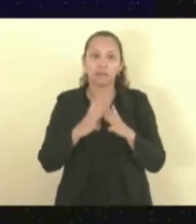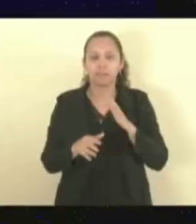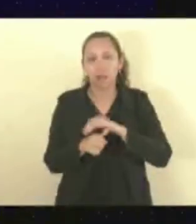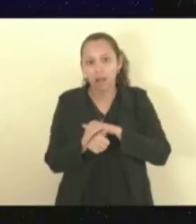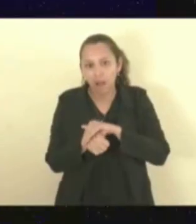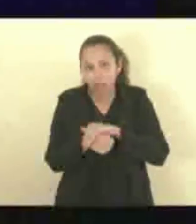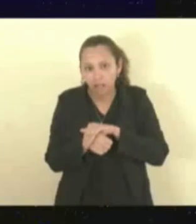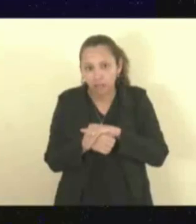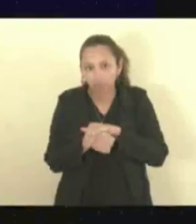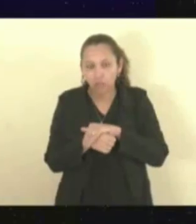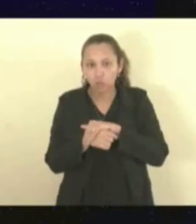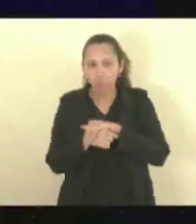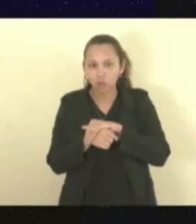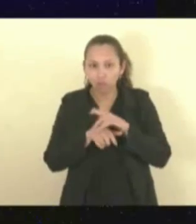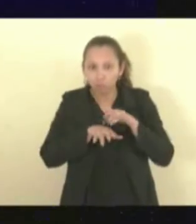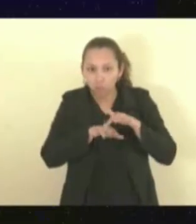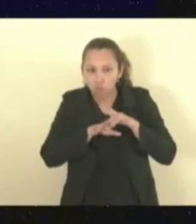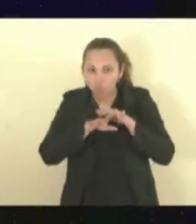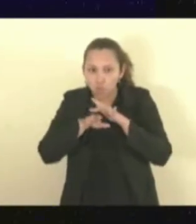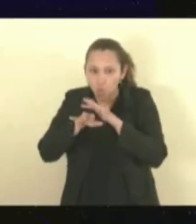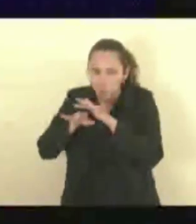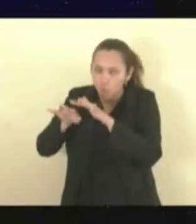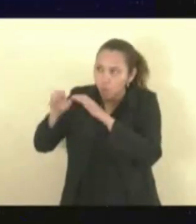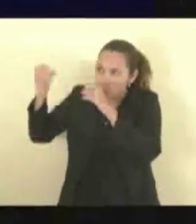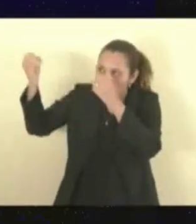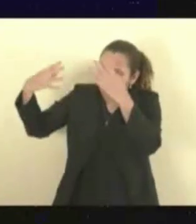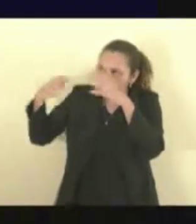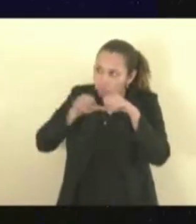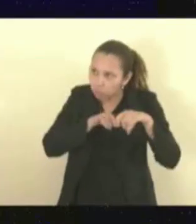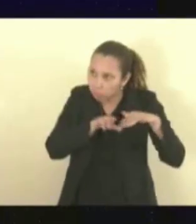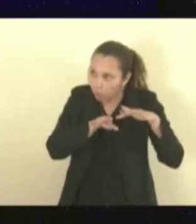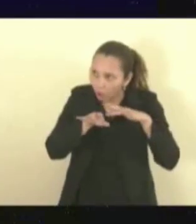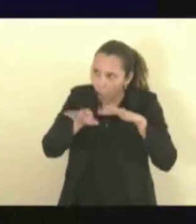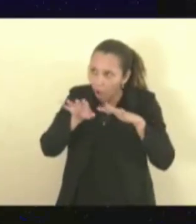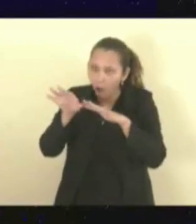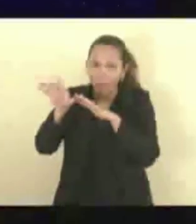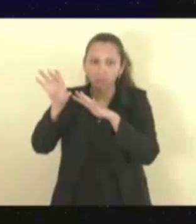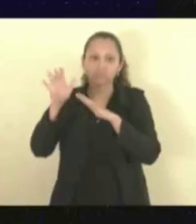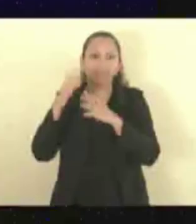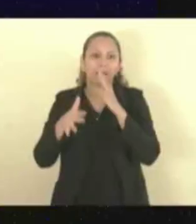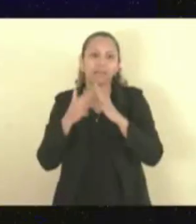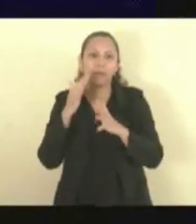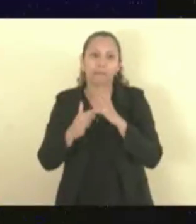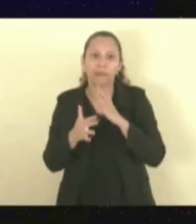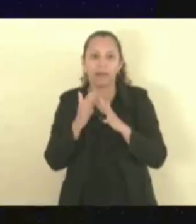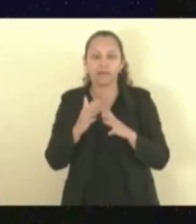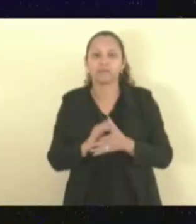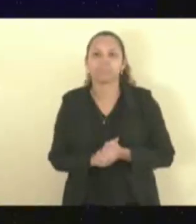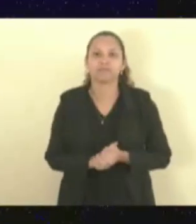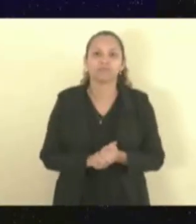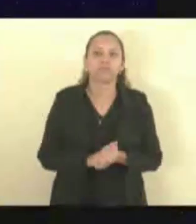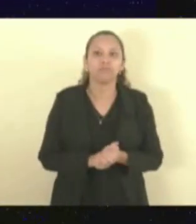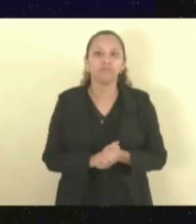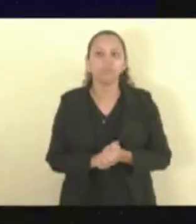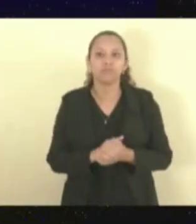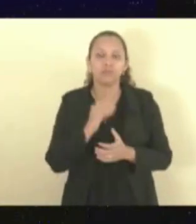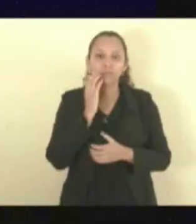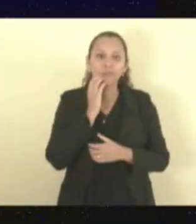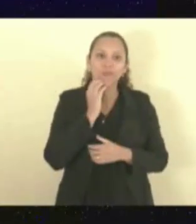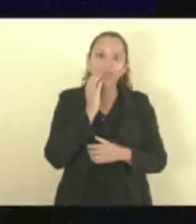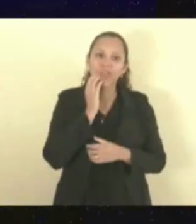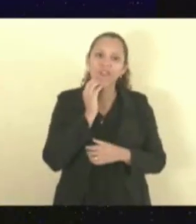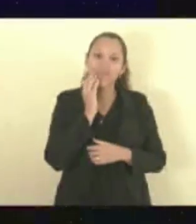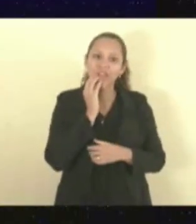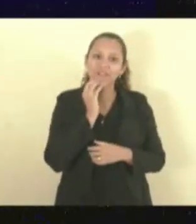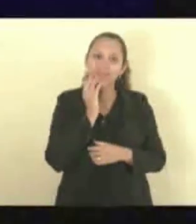de trilhas, né? Eu me lembro, por exemplo, de um parque nacional lá do Canadá, na ilha de Vancouver, o Pacific